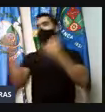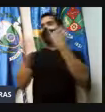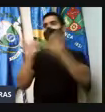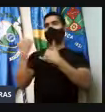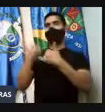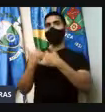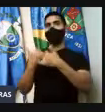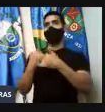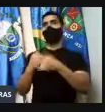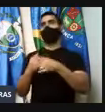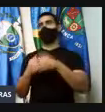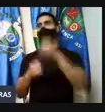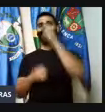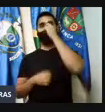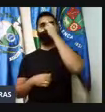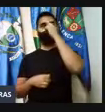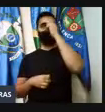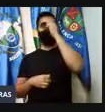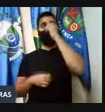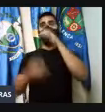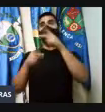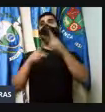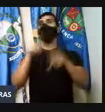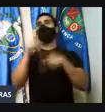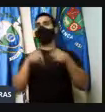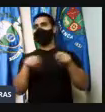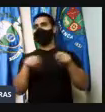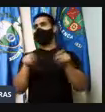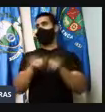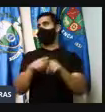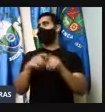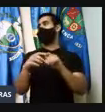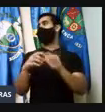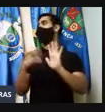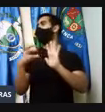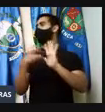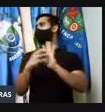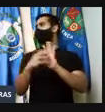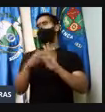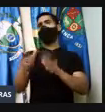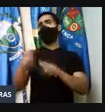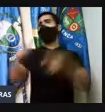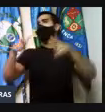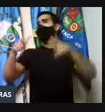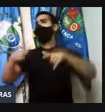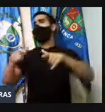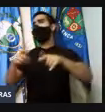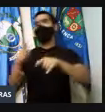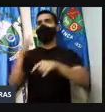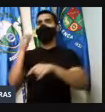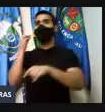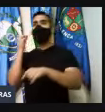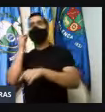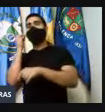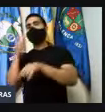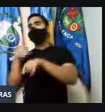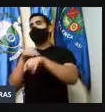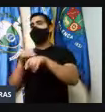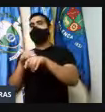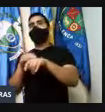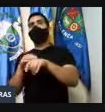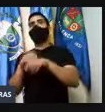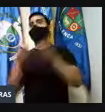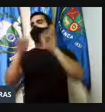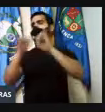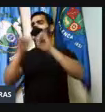informações devidas para a nossa população, e essa casa é o melhor local para isso. A gente vai